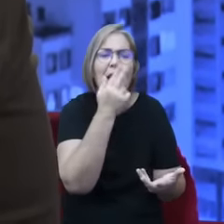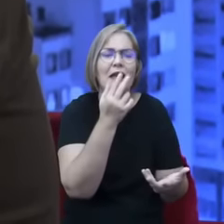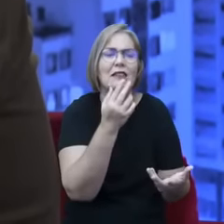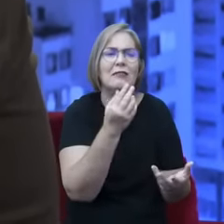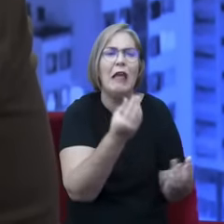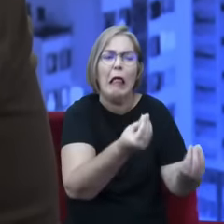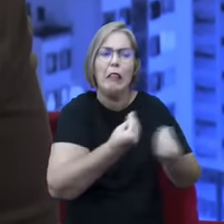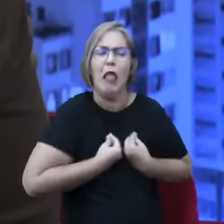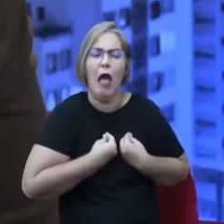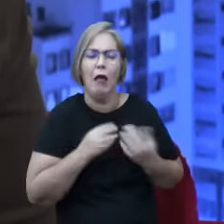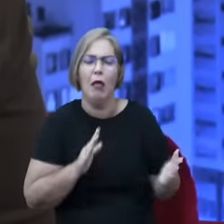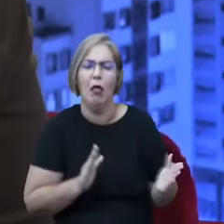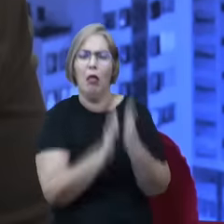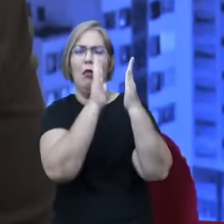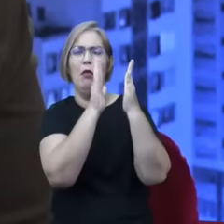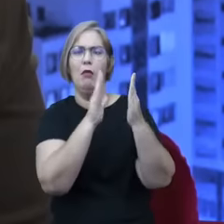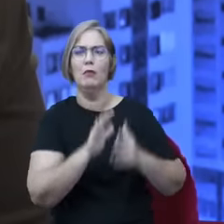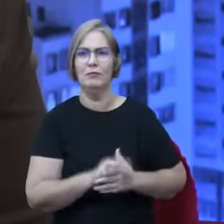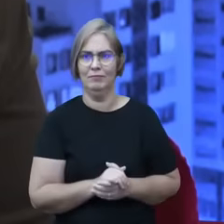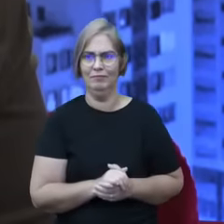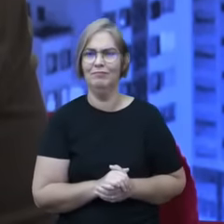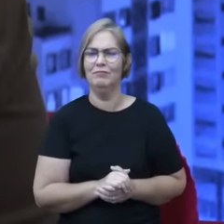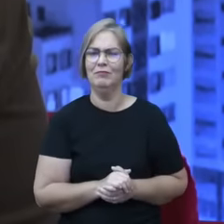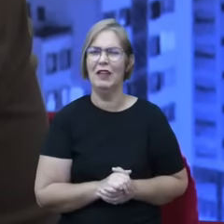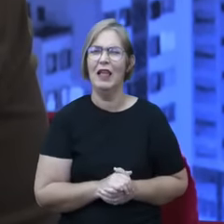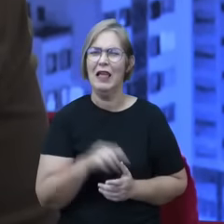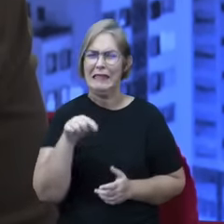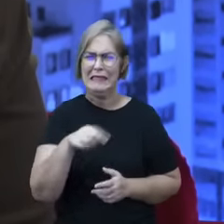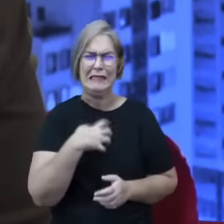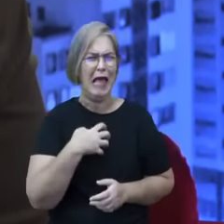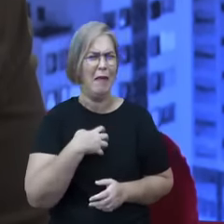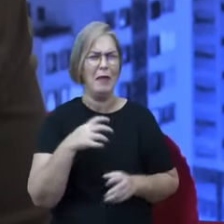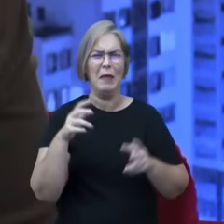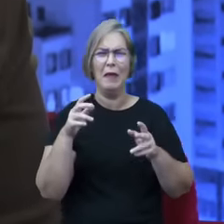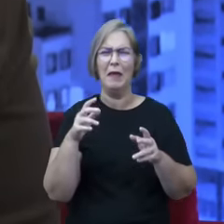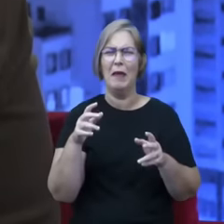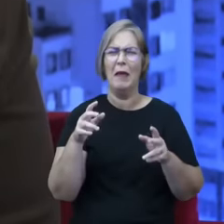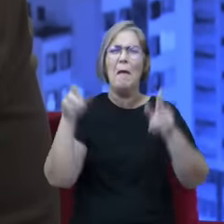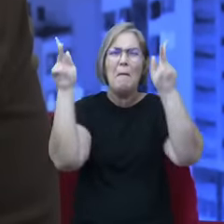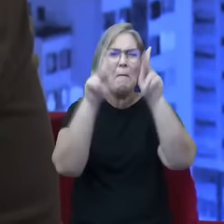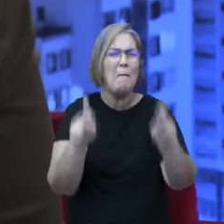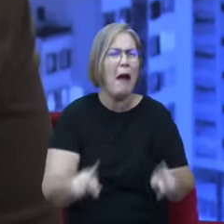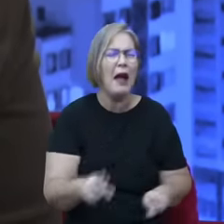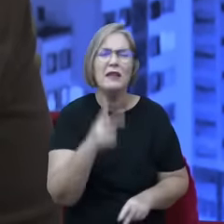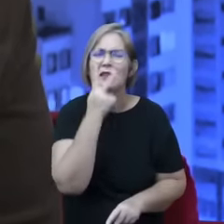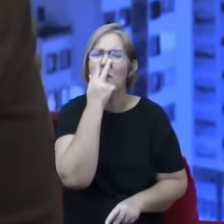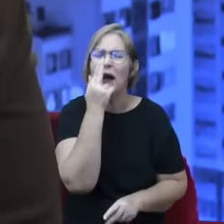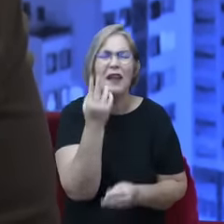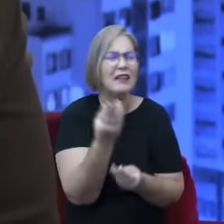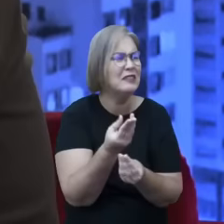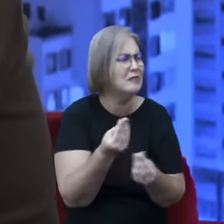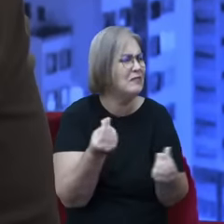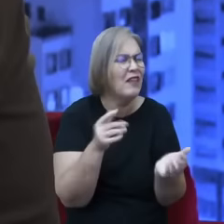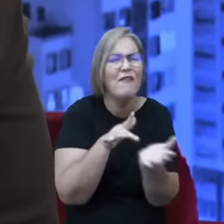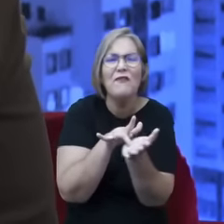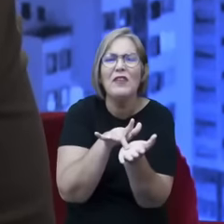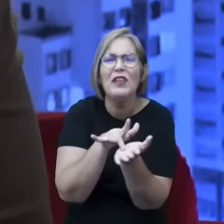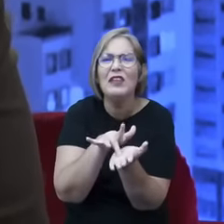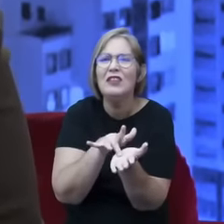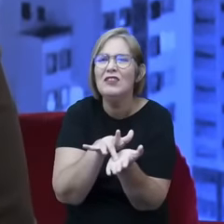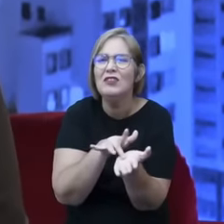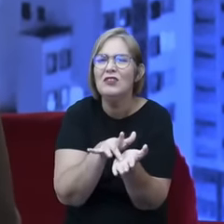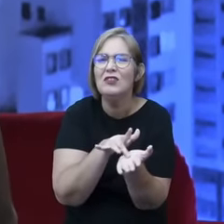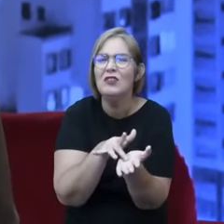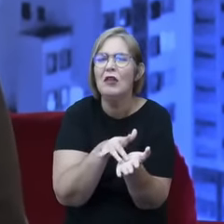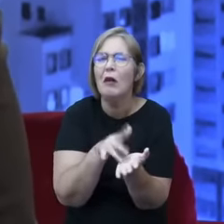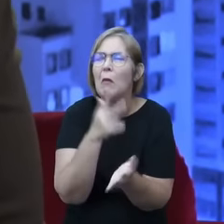é? eh esta paz envenenada que às vezes nós conferimos as coisas, aquela espécie de letargia que nós conduzimos diante da